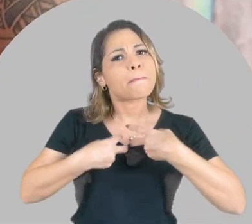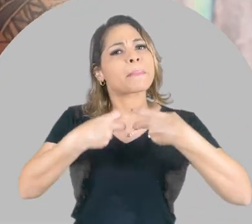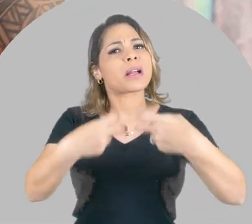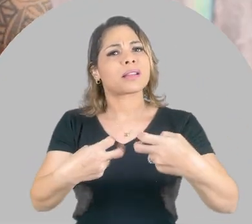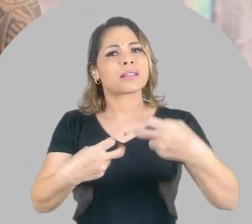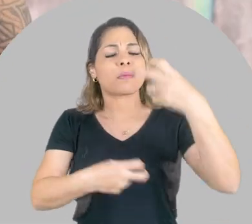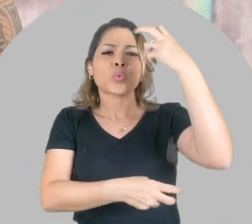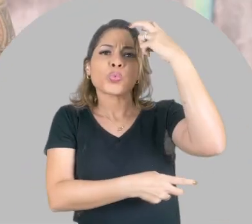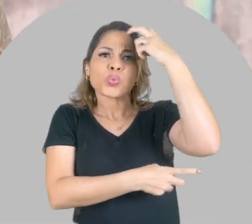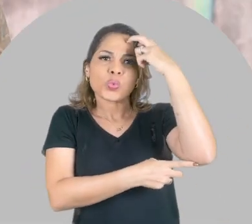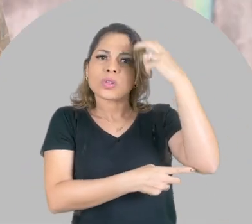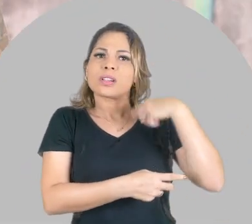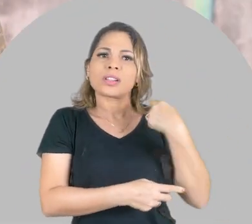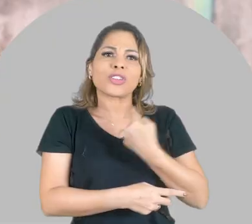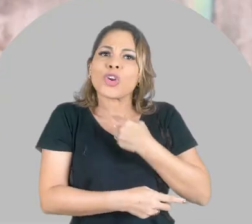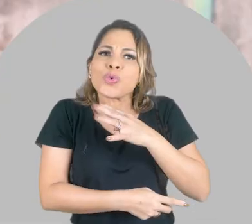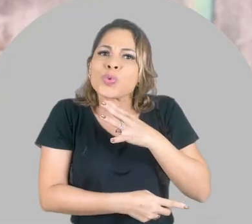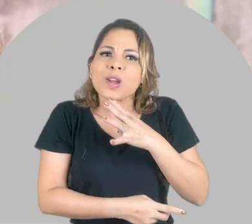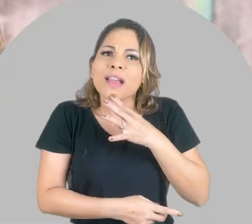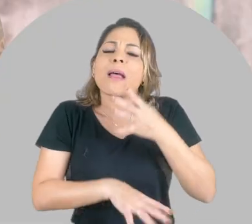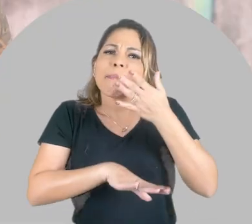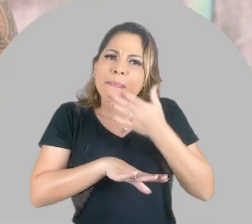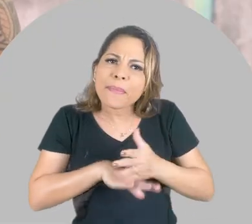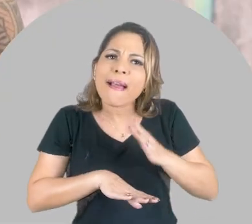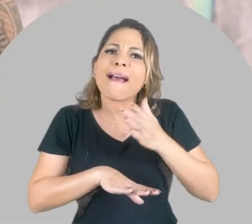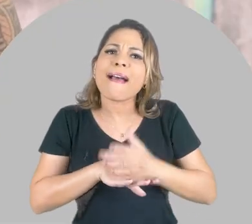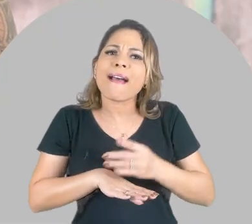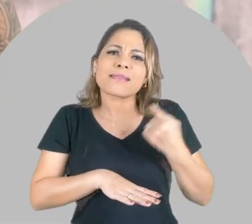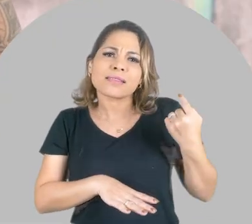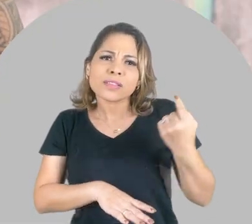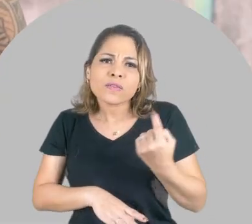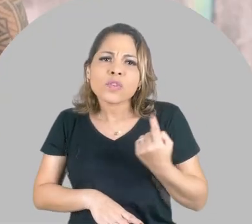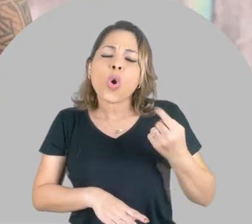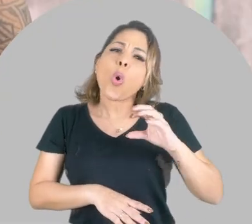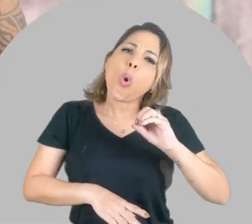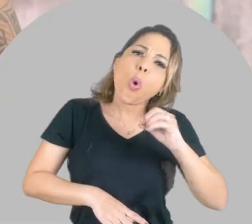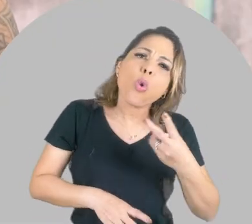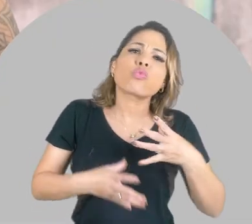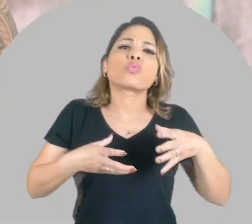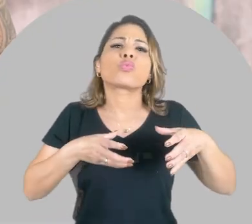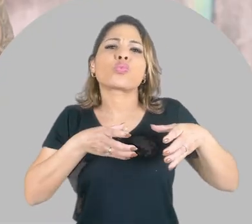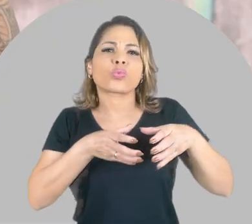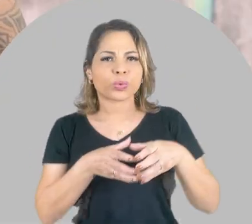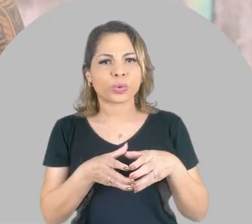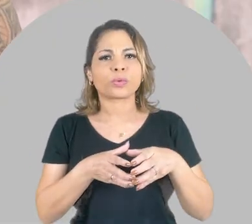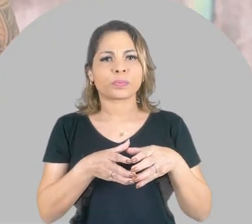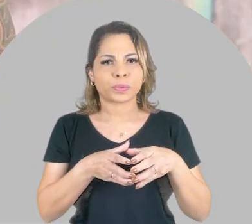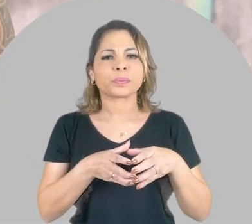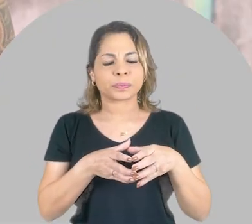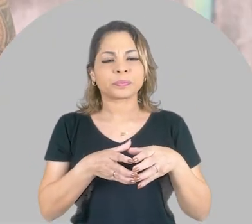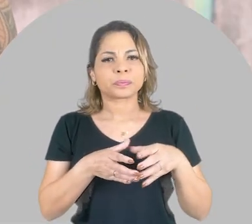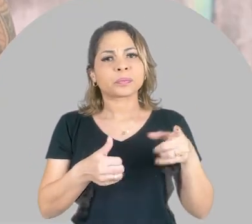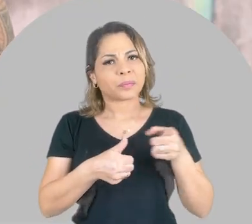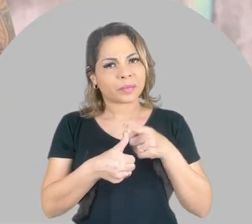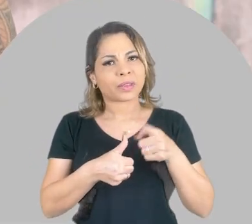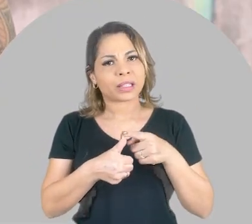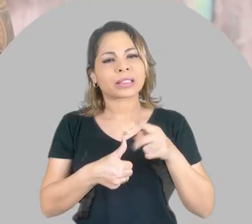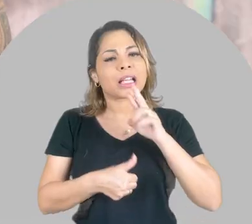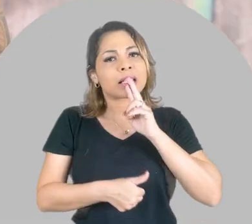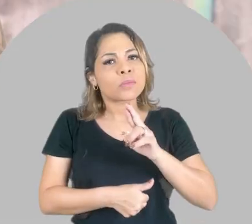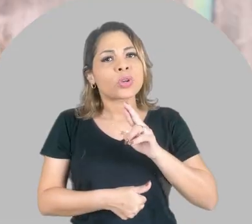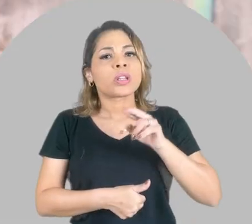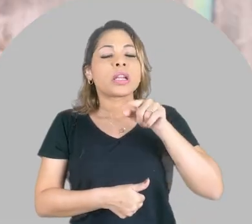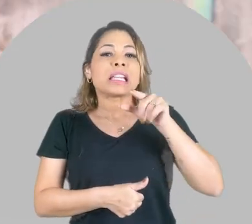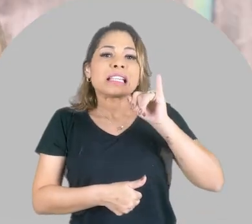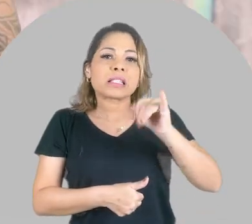todo identificadas com essa cultura que a gente nem conhece. E que ela é praticada individualmente ou coletivamente. Esse é o primeiro